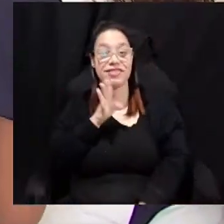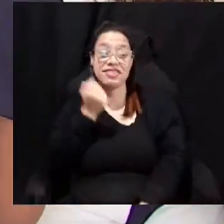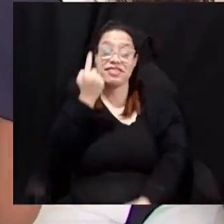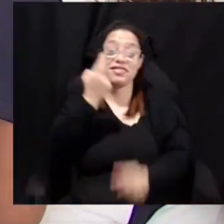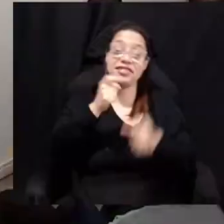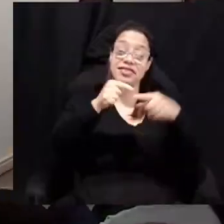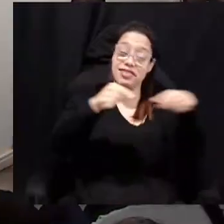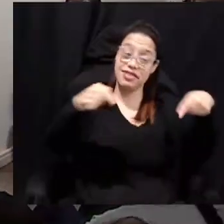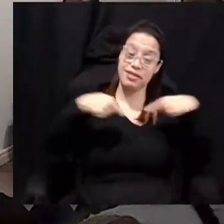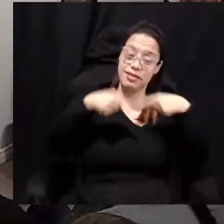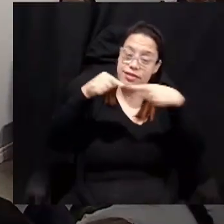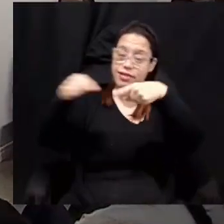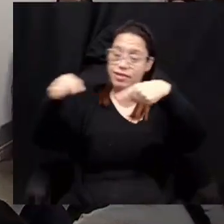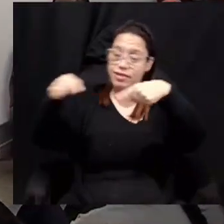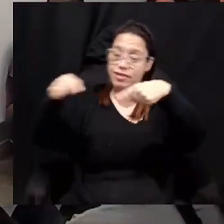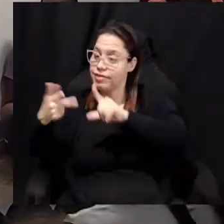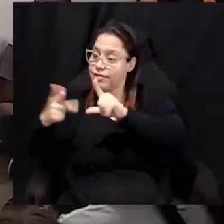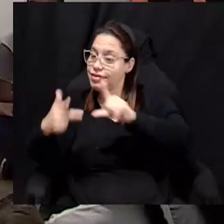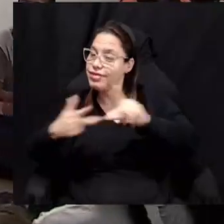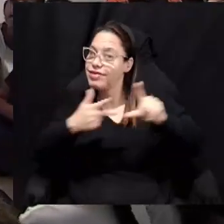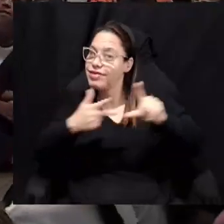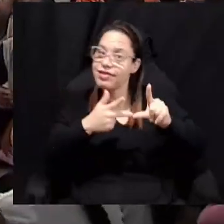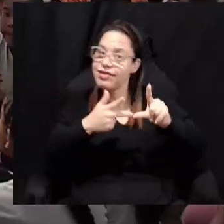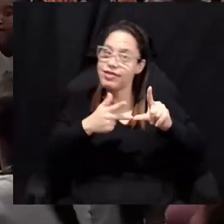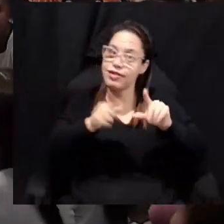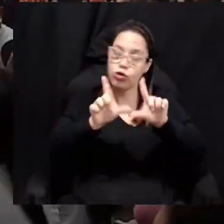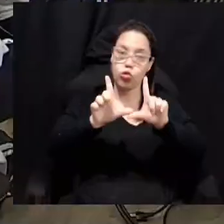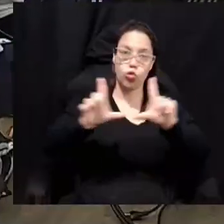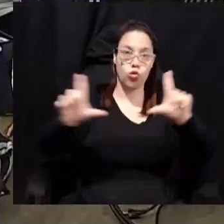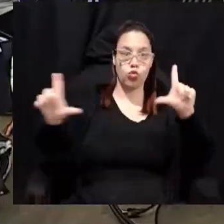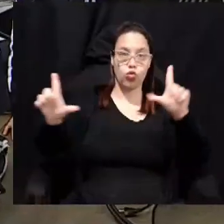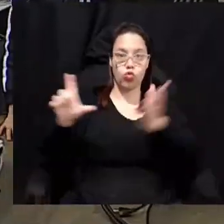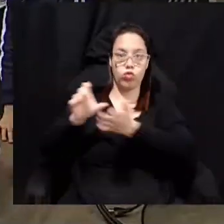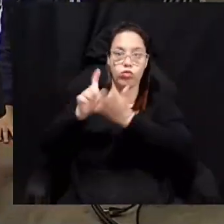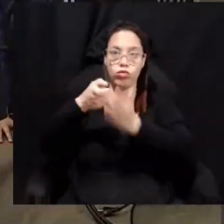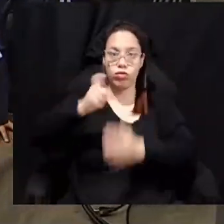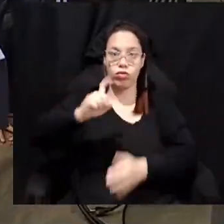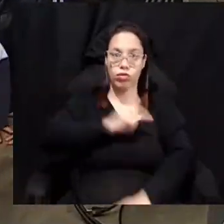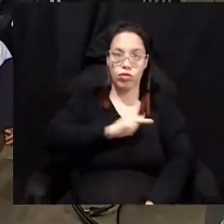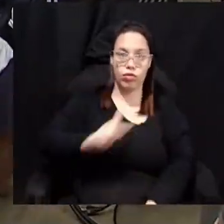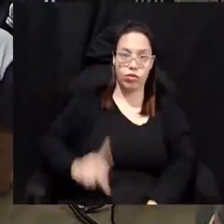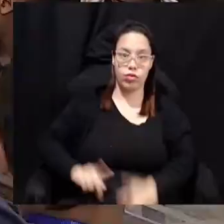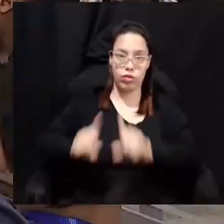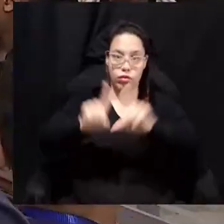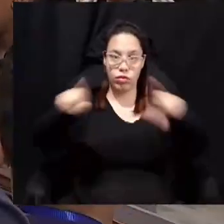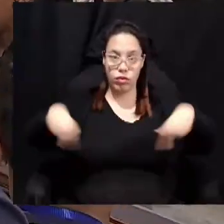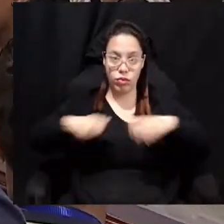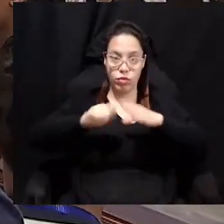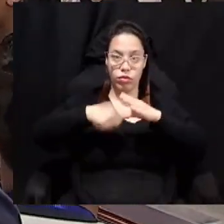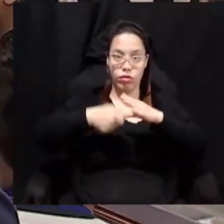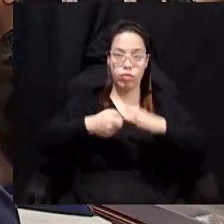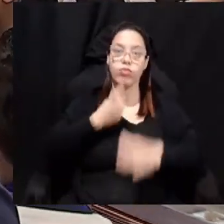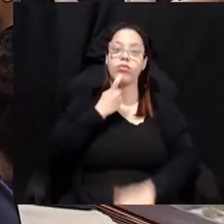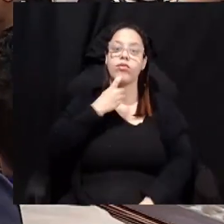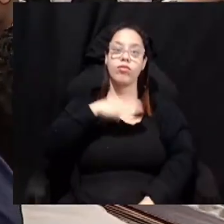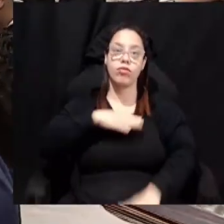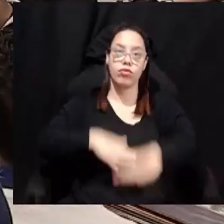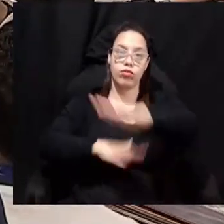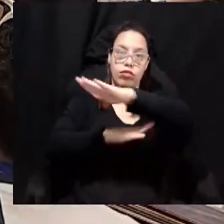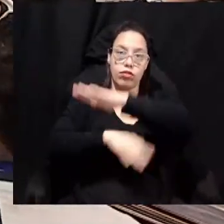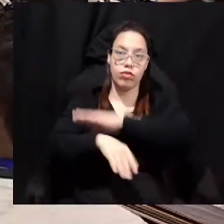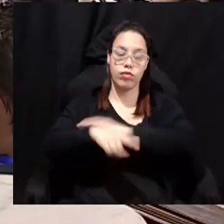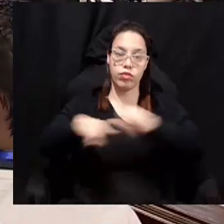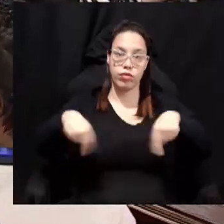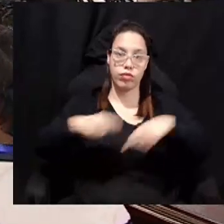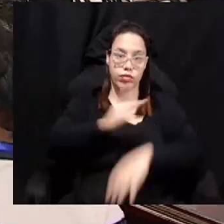Casa Legislativa, como a galeria de fotos dos ex-presidentes, o estúdio da TV Câmara Campinas e também a sala da presidência,